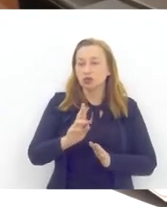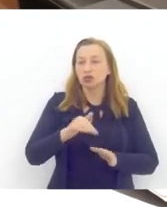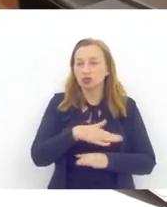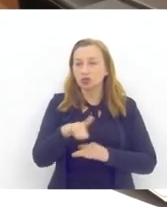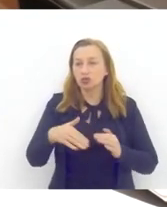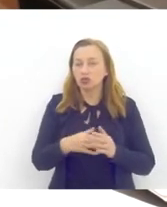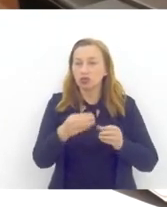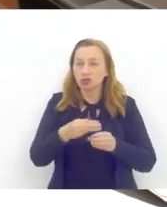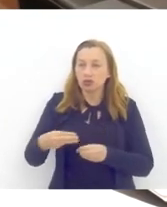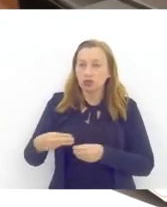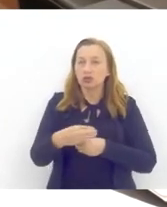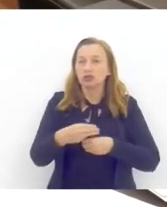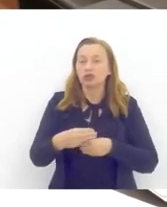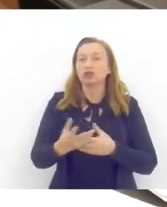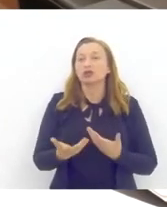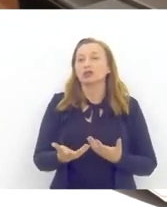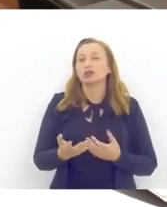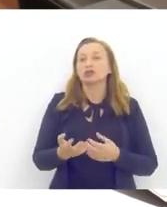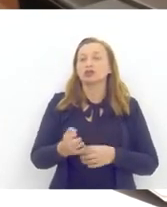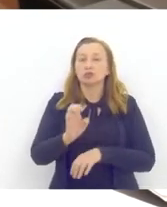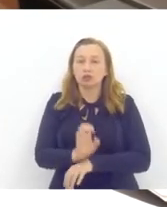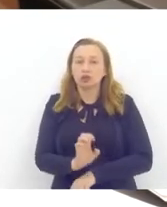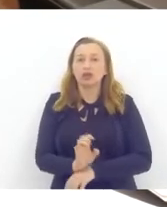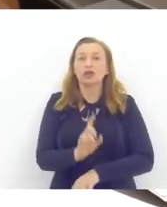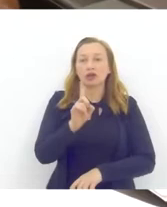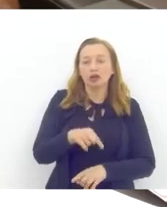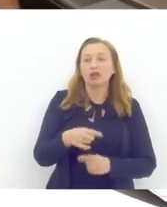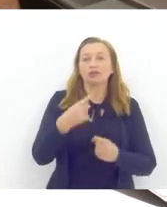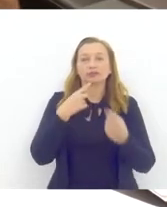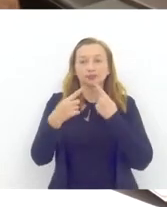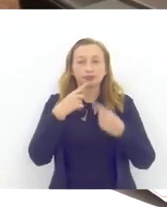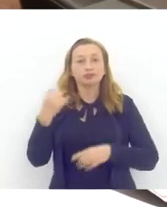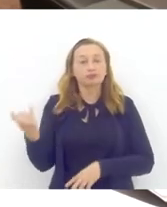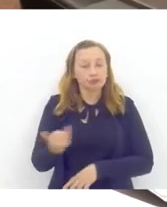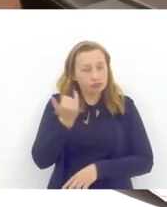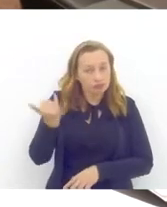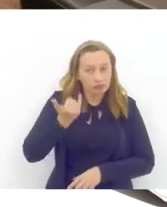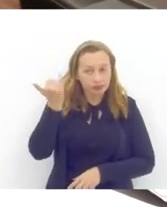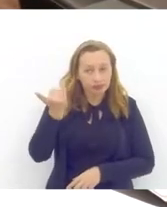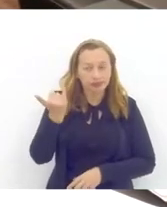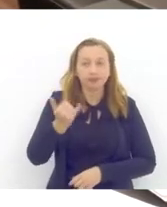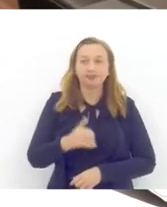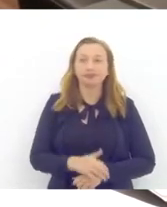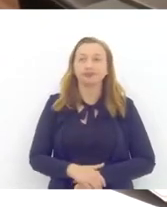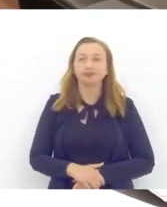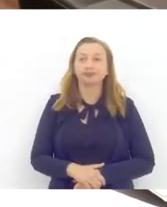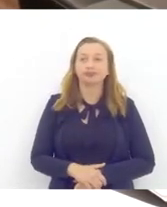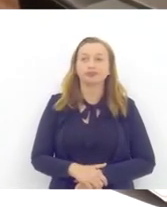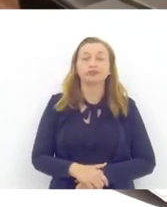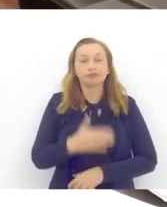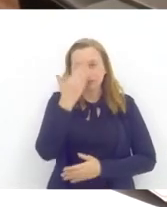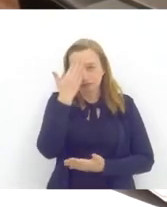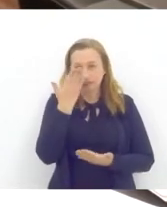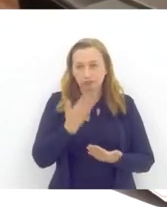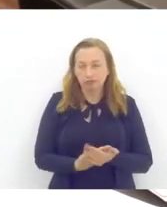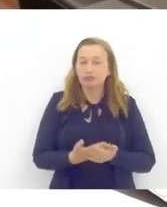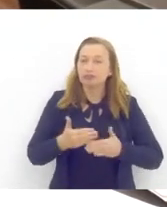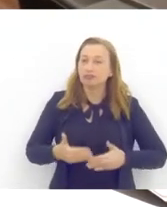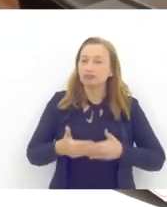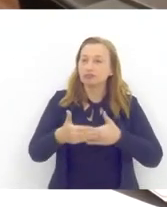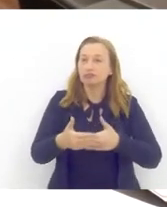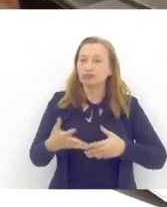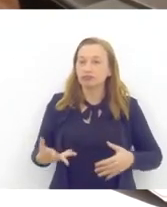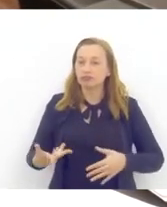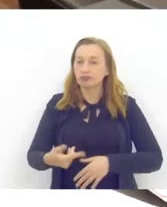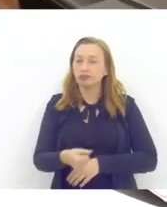Eu acho que isto é um debate assim, extremamente importante, é algo que eu acredito que avança na